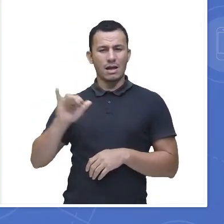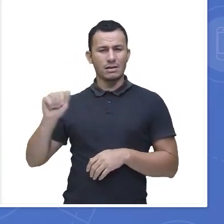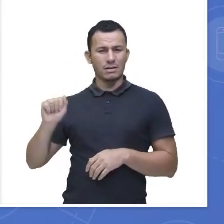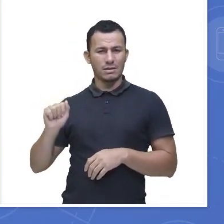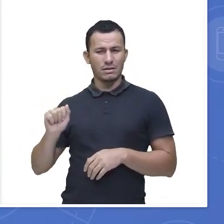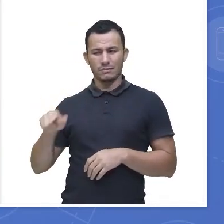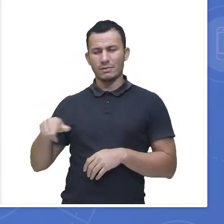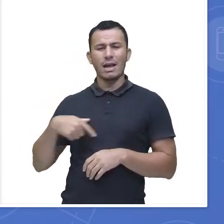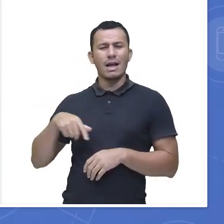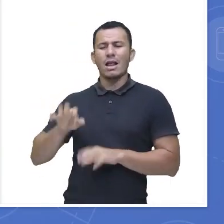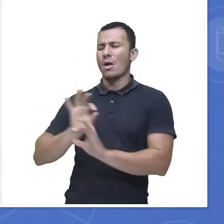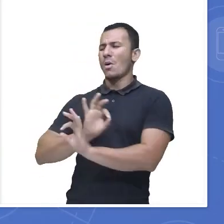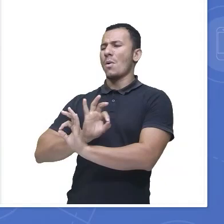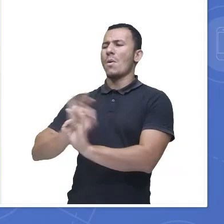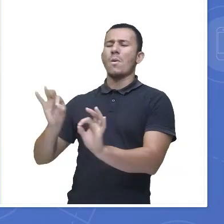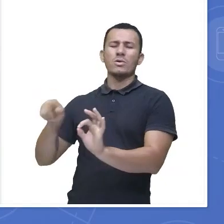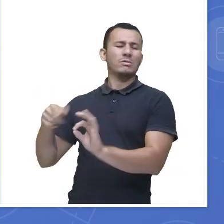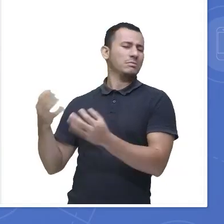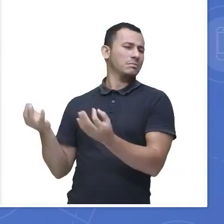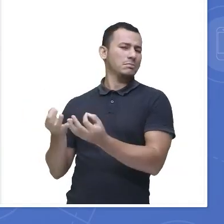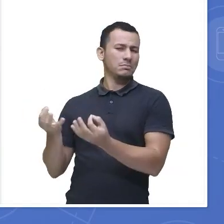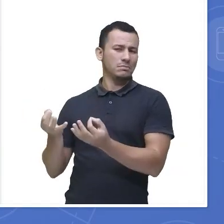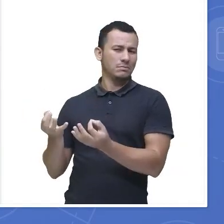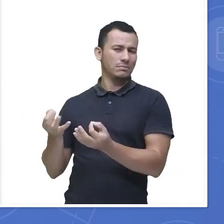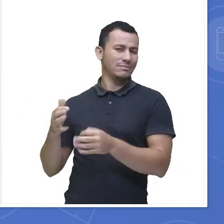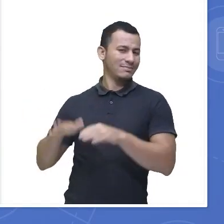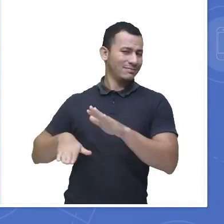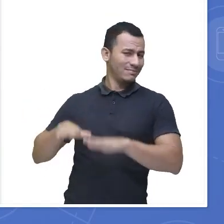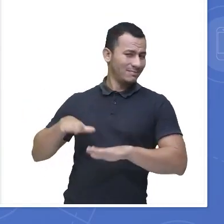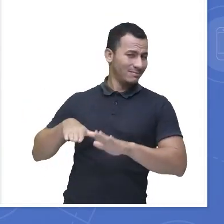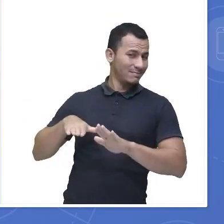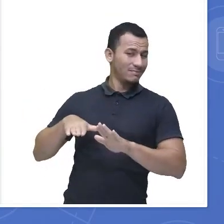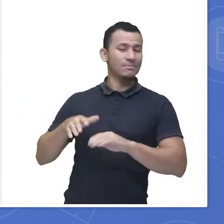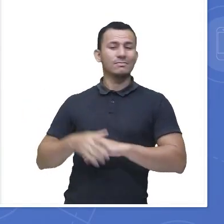senhora, ótima dona Inácia. Vamos ver o texto, então.